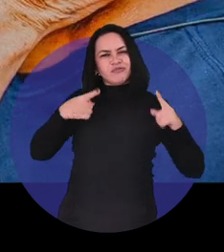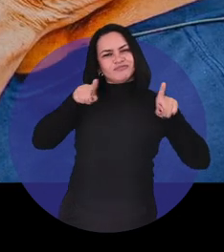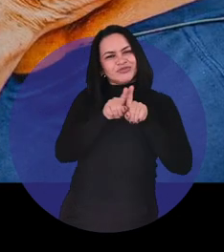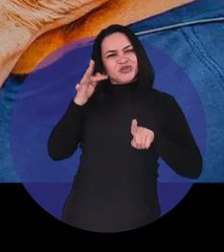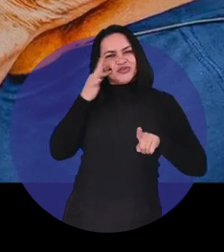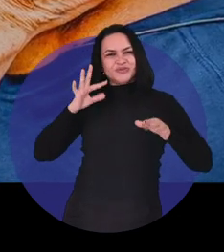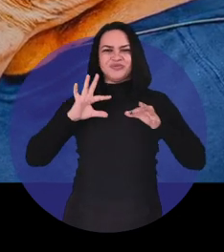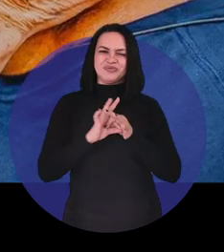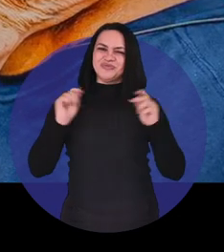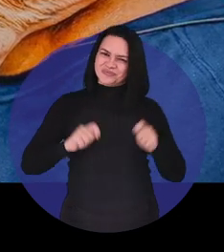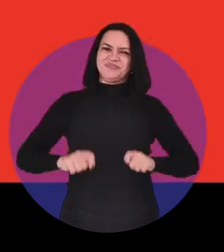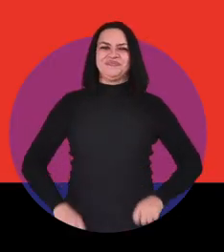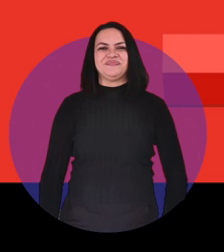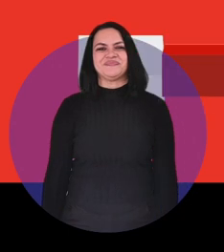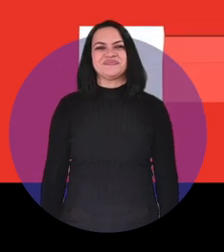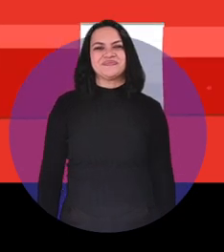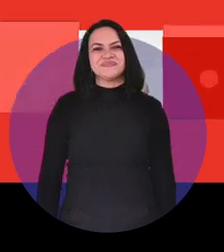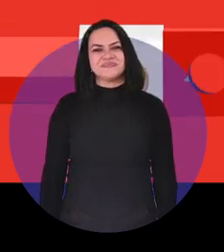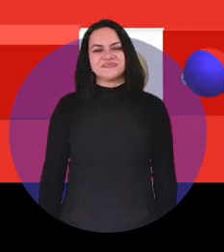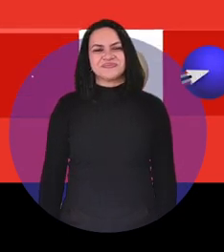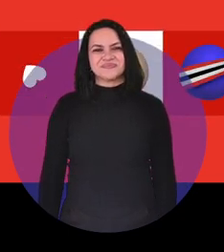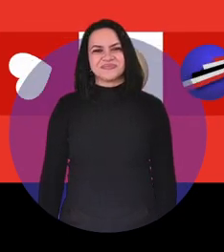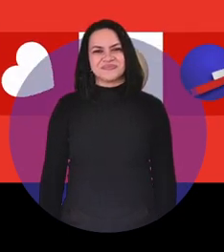que Lula vai ter seu maior aliado.